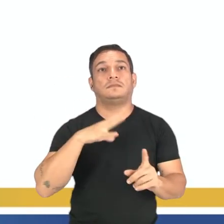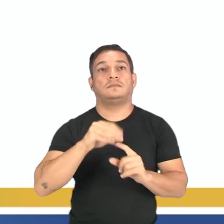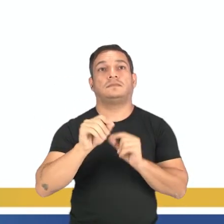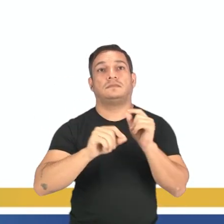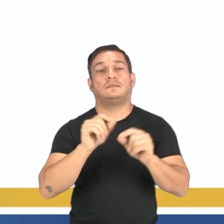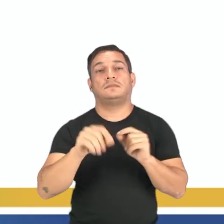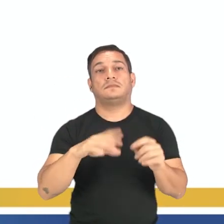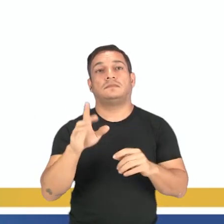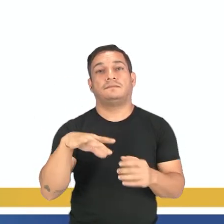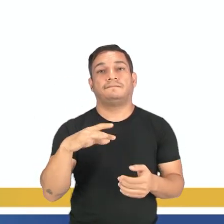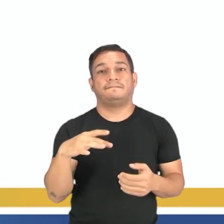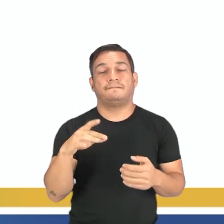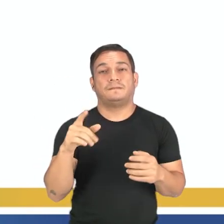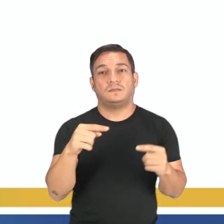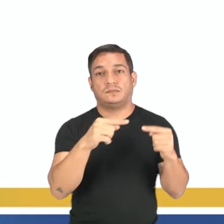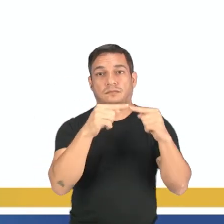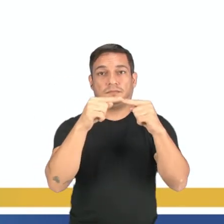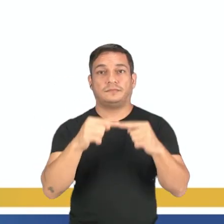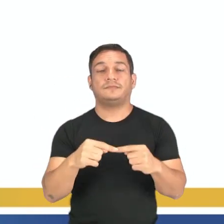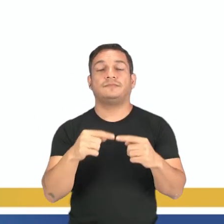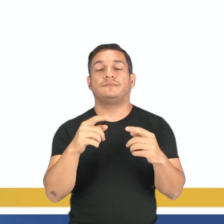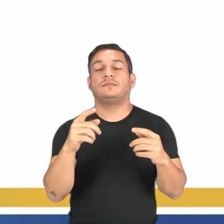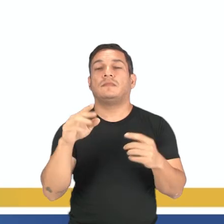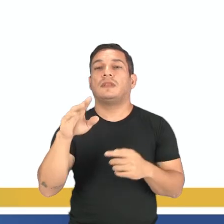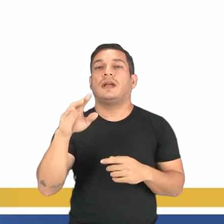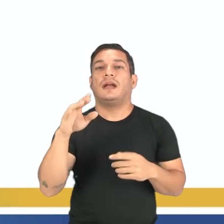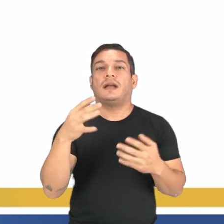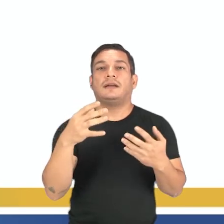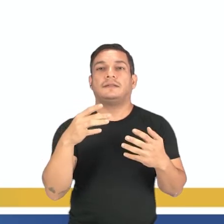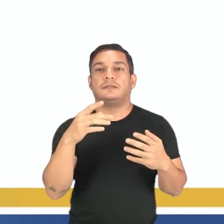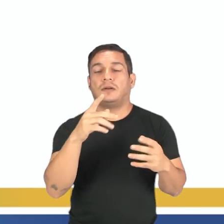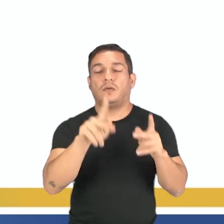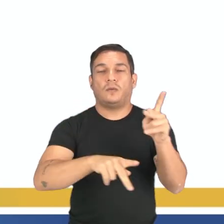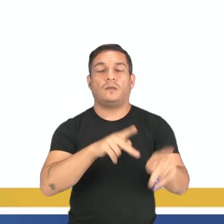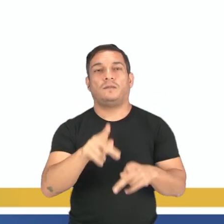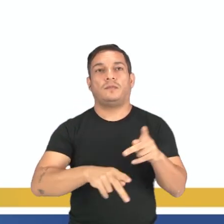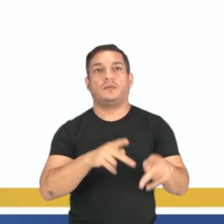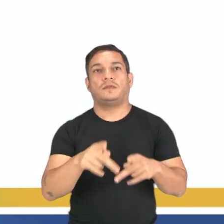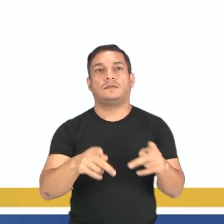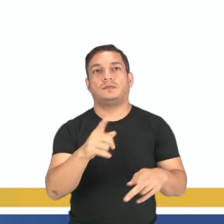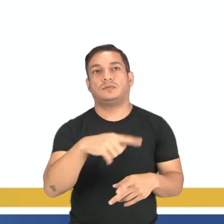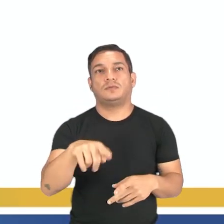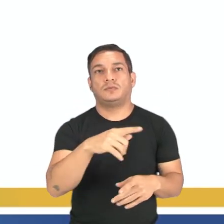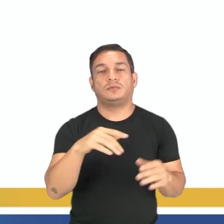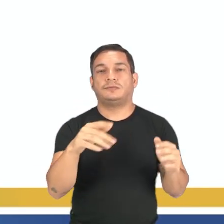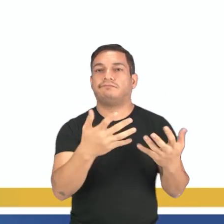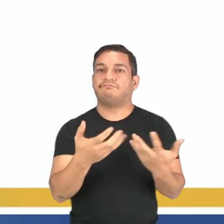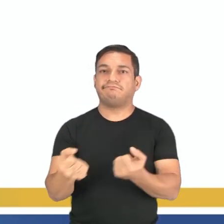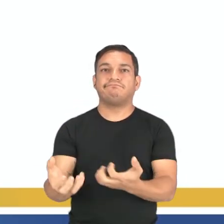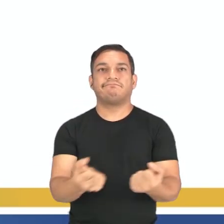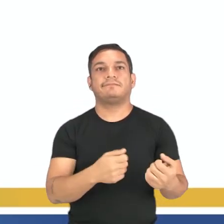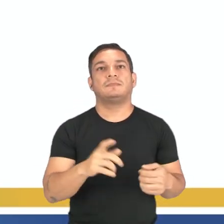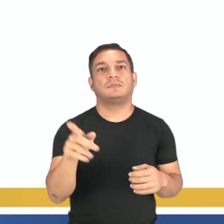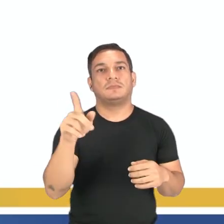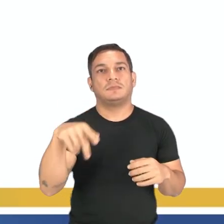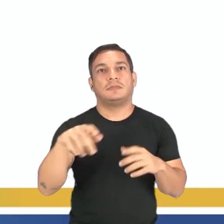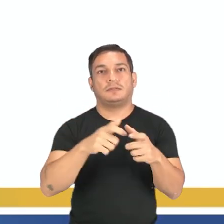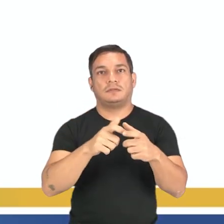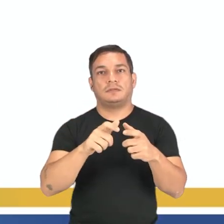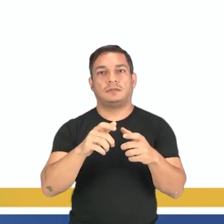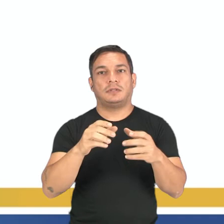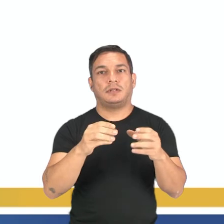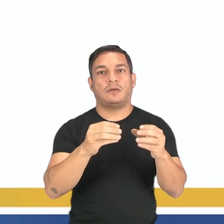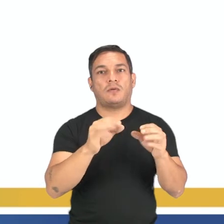por objetivo a coesão do povo e evitar a fragmentação do país. E os meios mais usados para construir